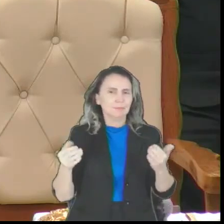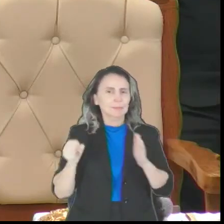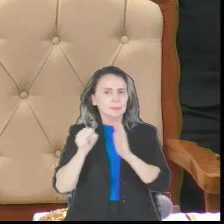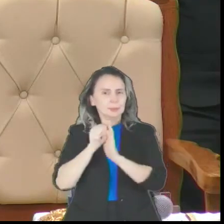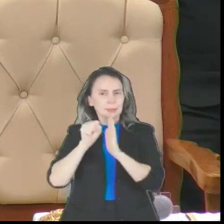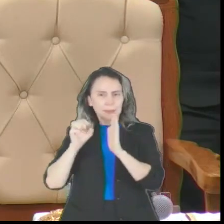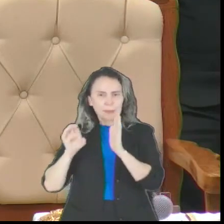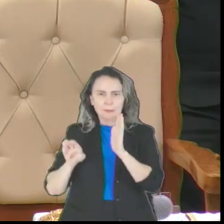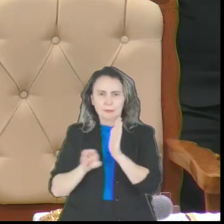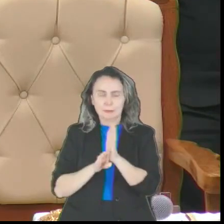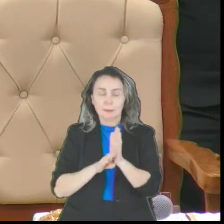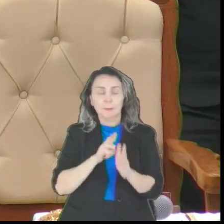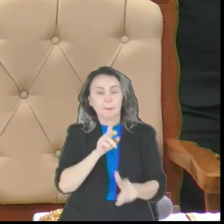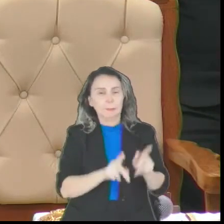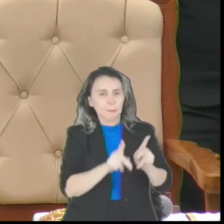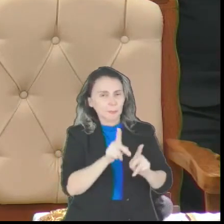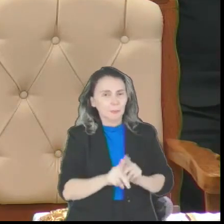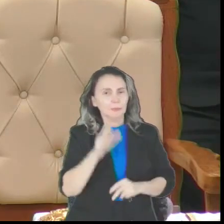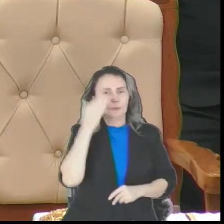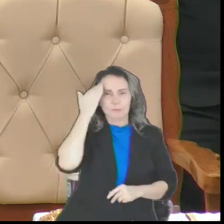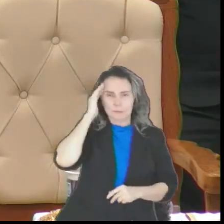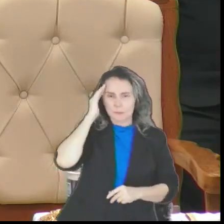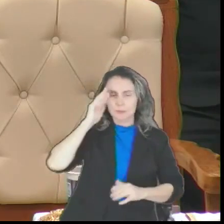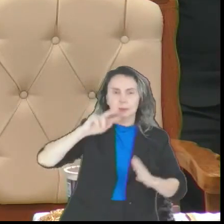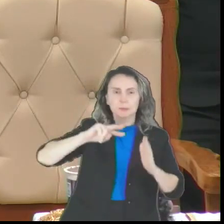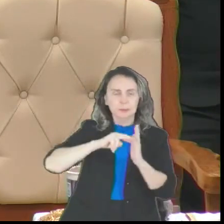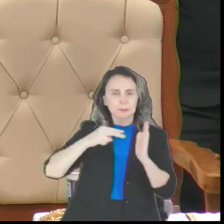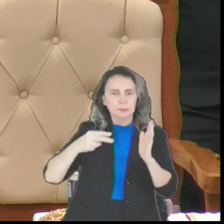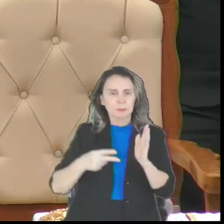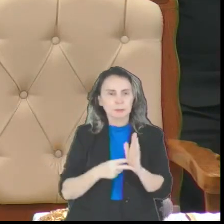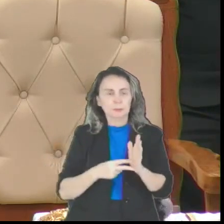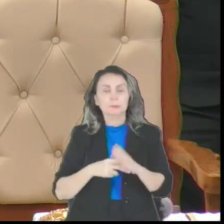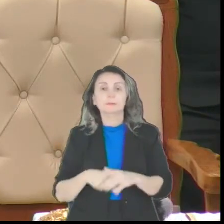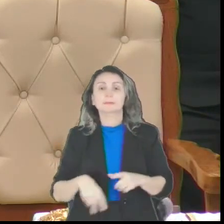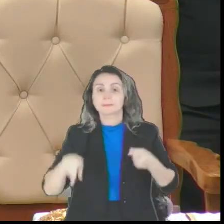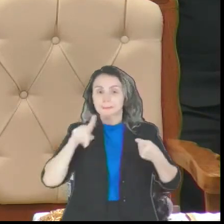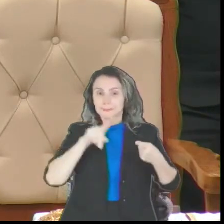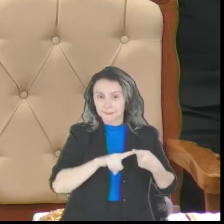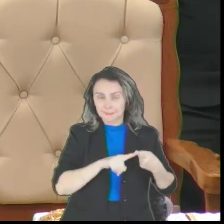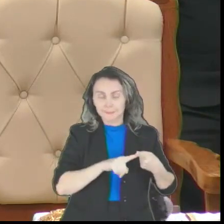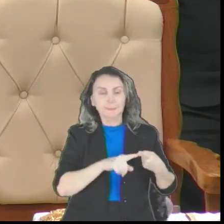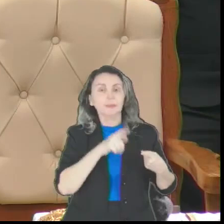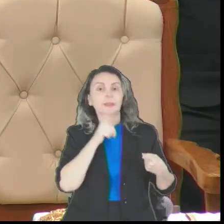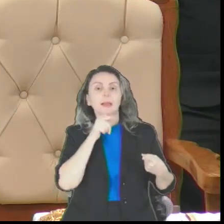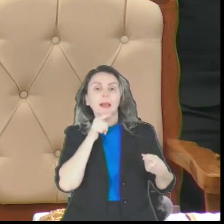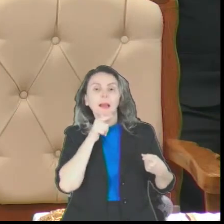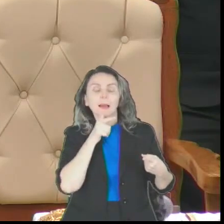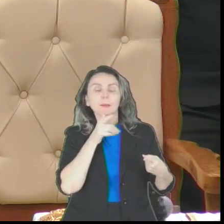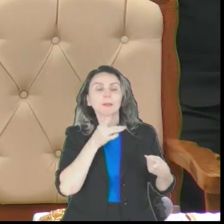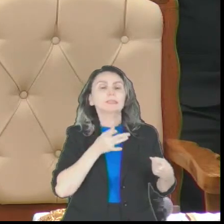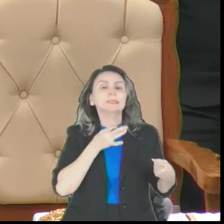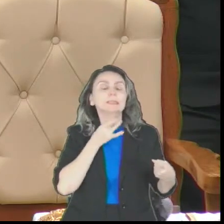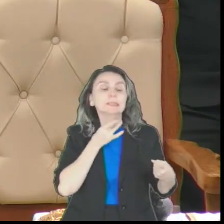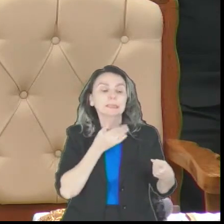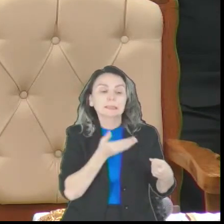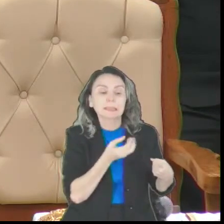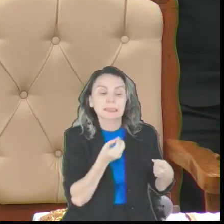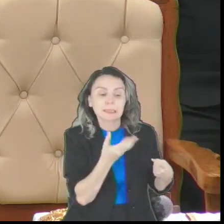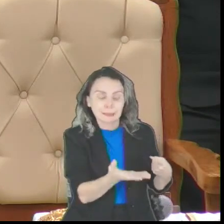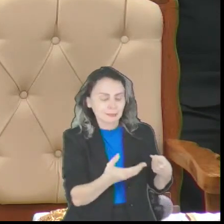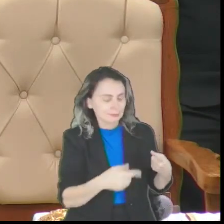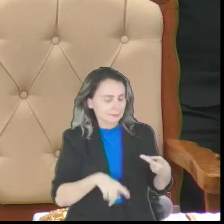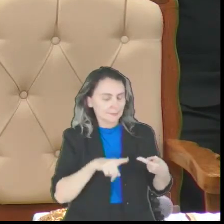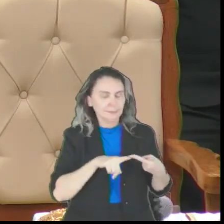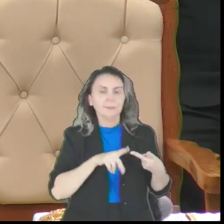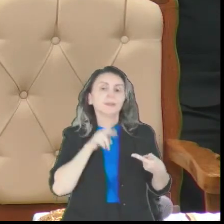e entendiam muito bem o que era isso. Ele oferece água para saciar a sede, oferece vinho